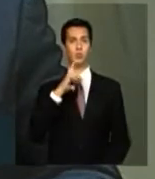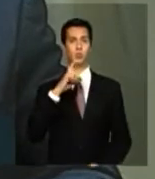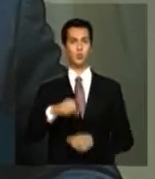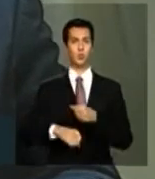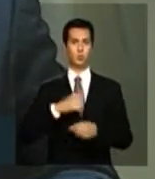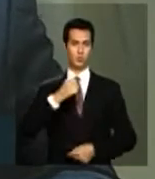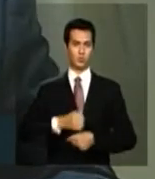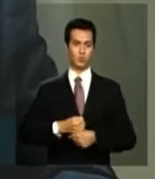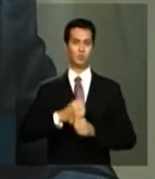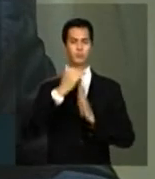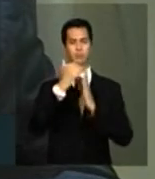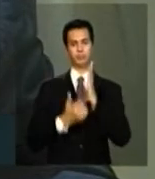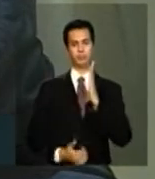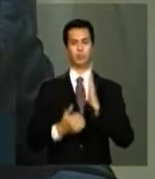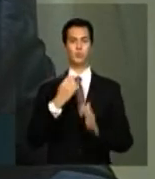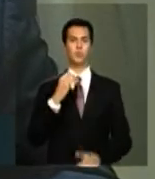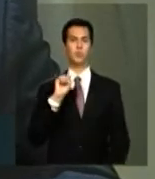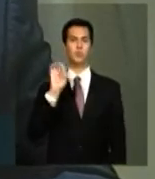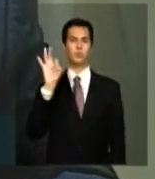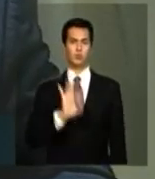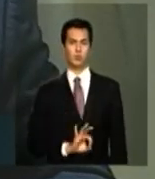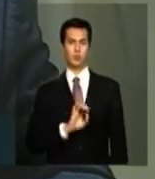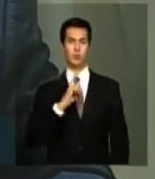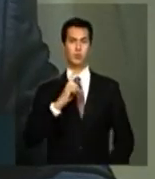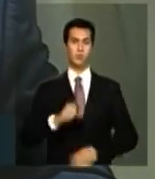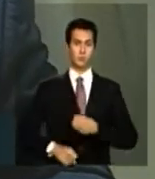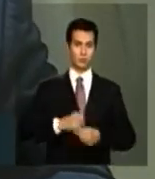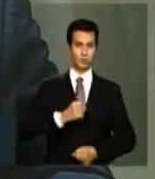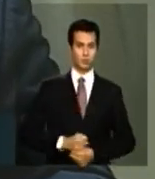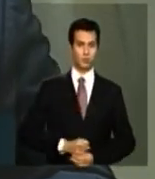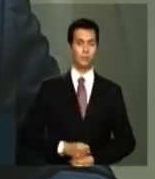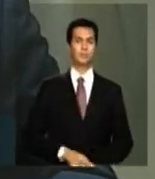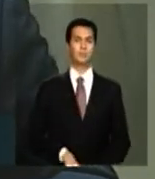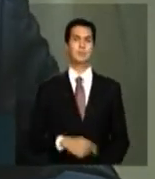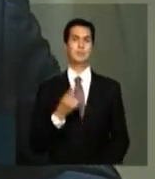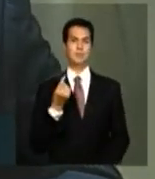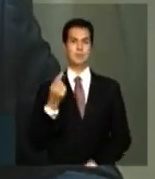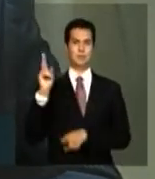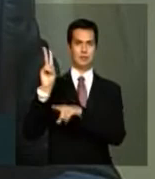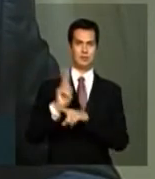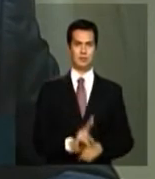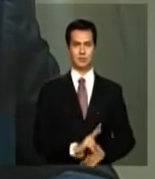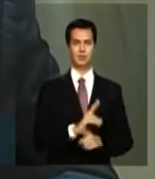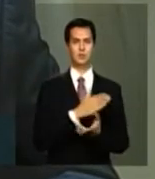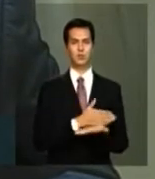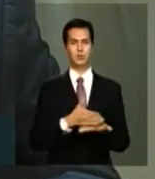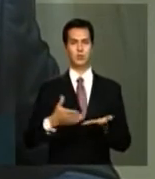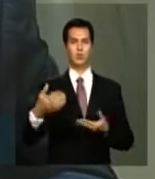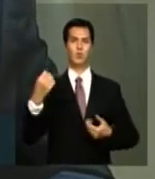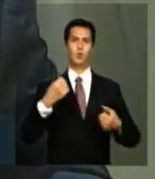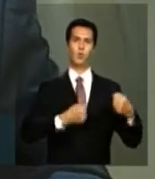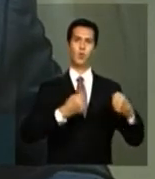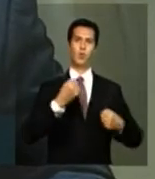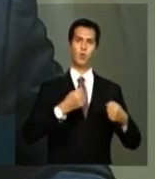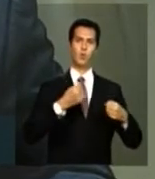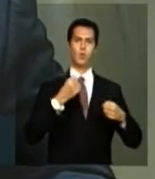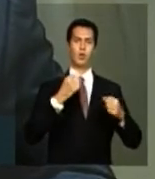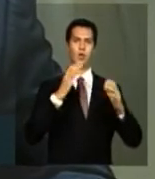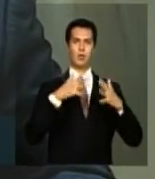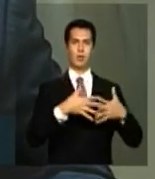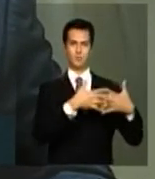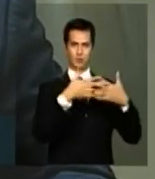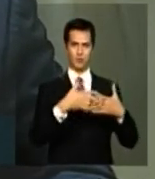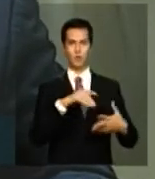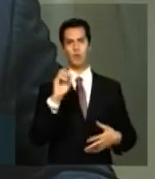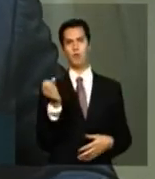para 88% ao ano no caso de financiamento de ônibus e caminhões